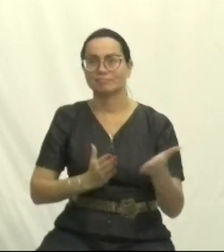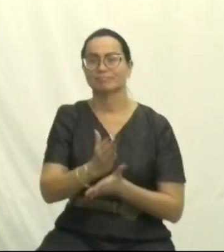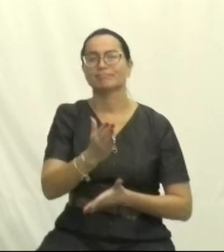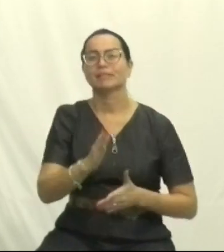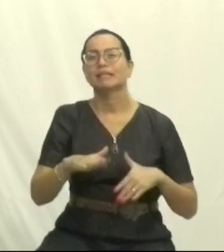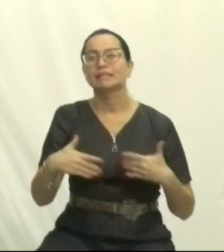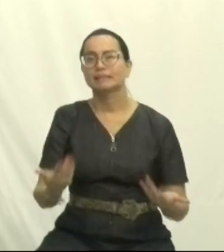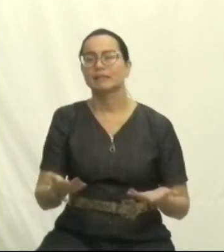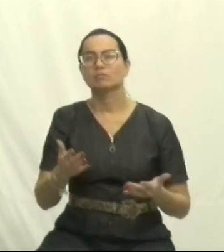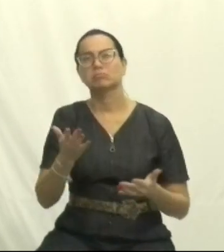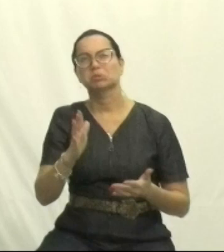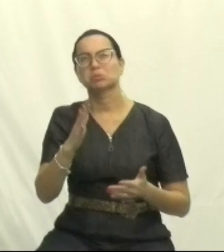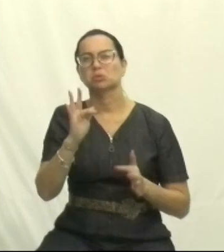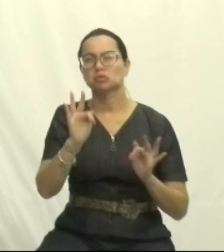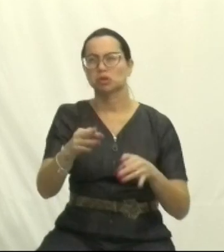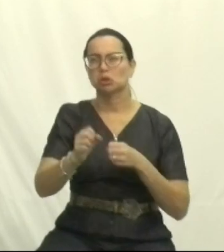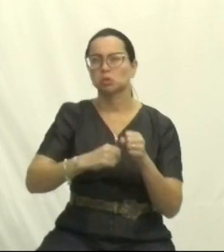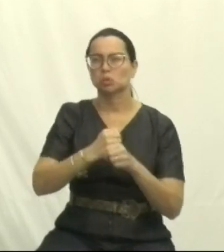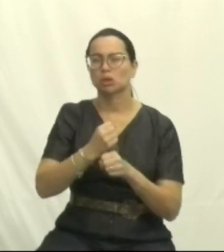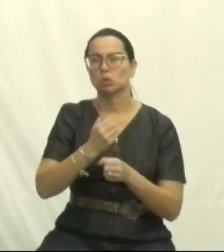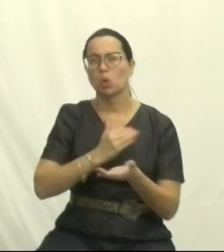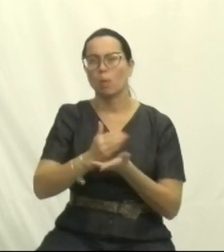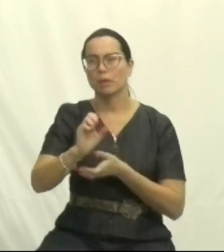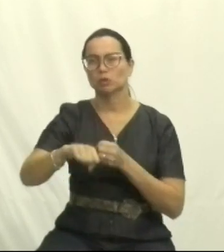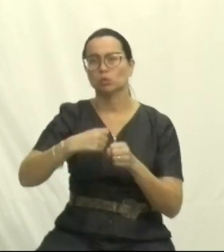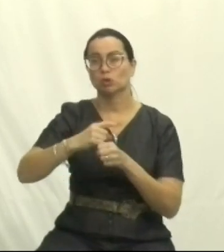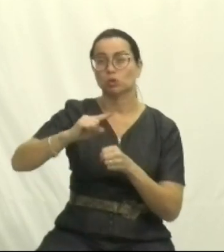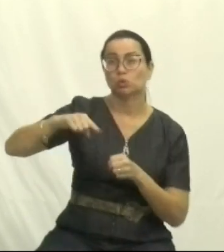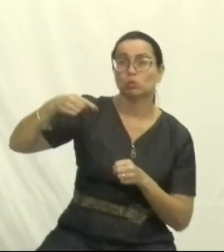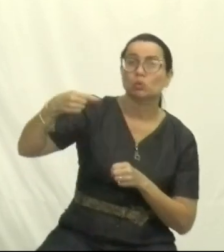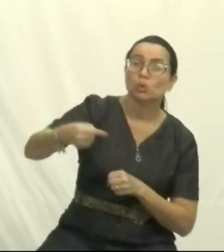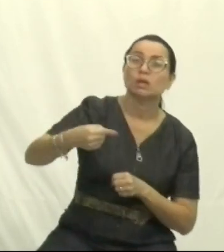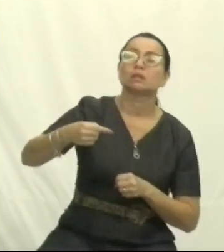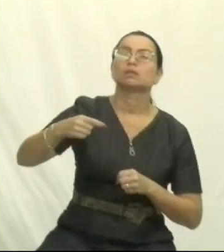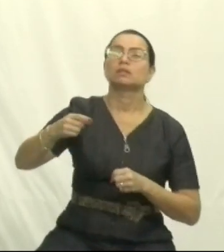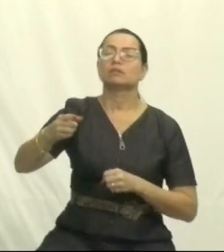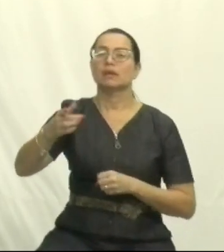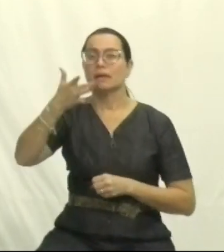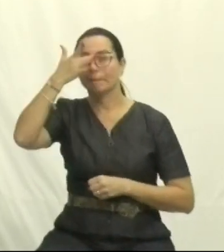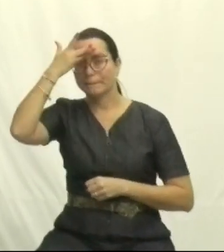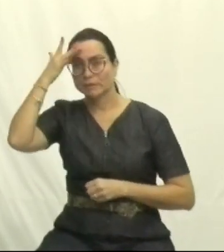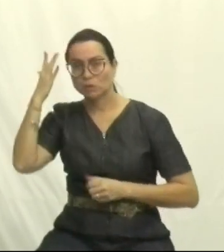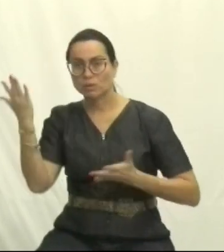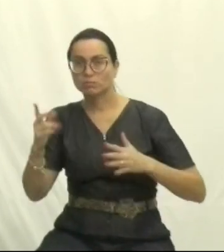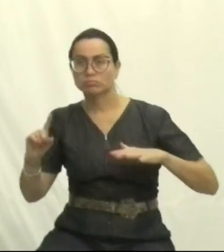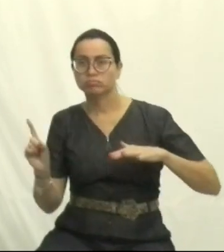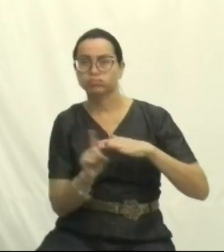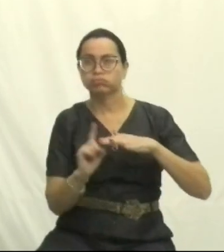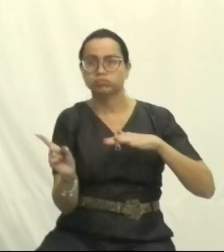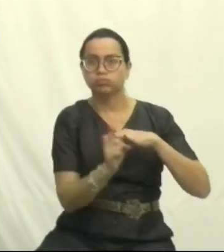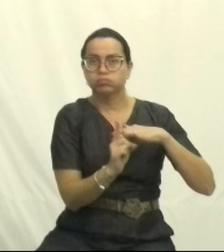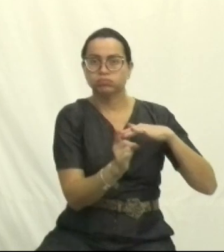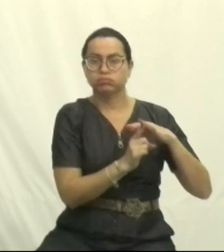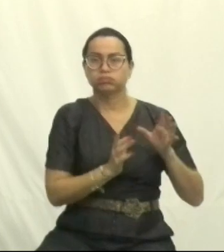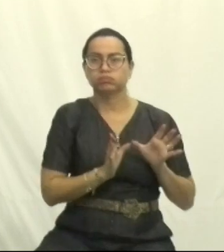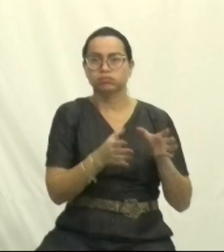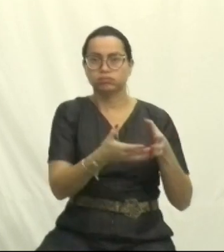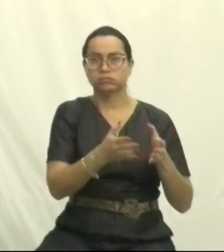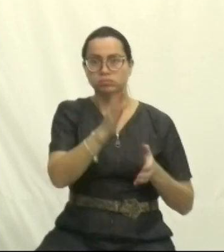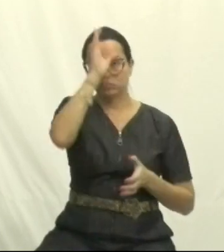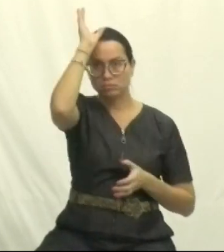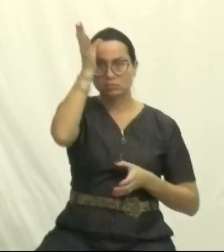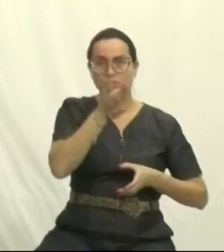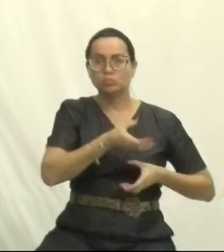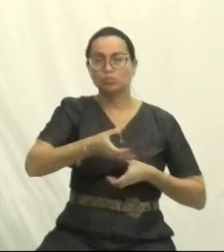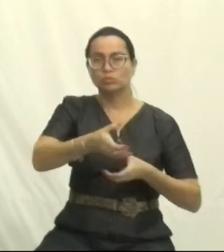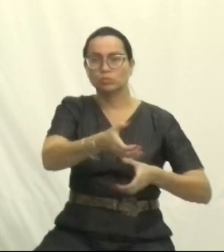lá para o final do ano, ou começo do ano que vem, a gente vai ter um incremento de pessoal, mas ainda esse ano vai ser mais